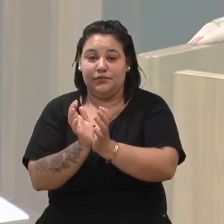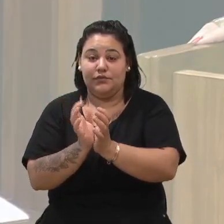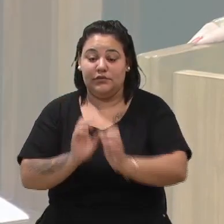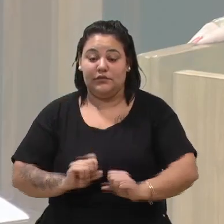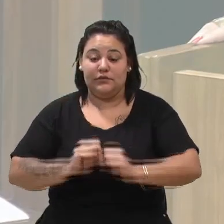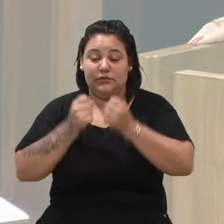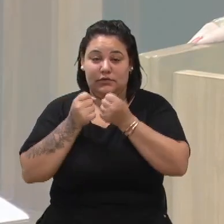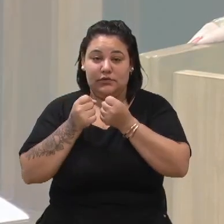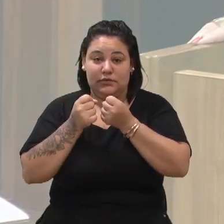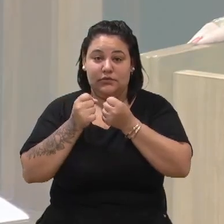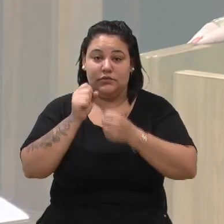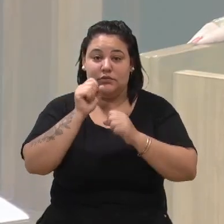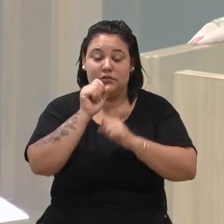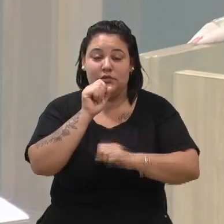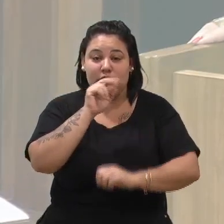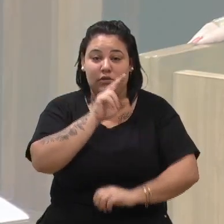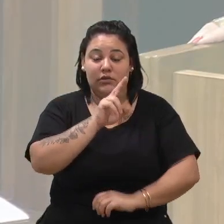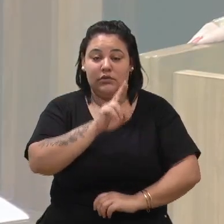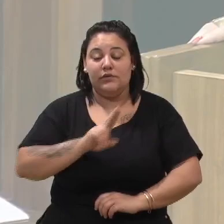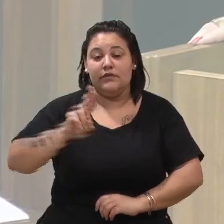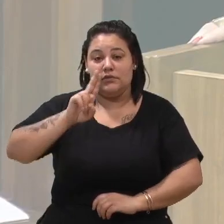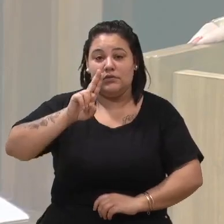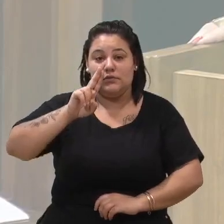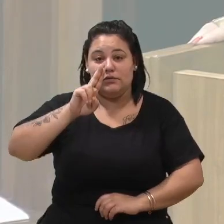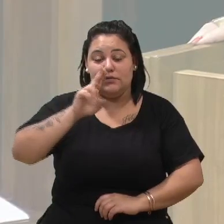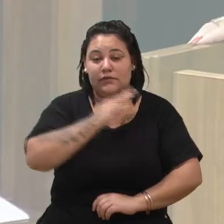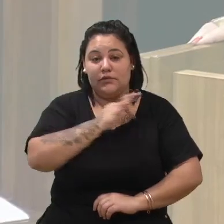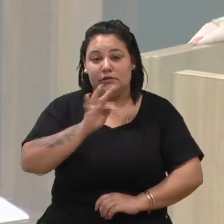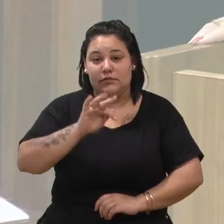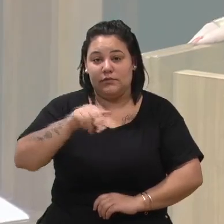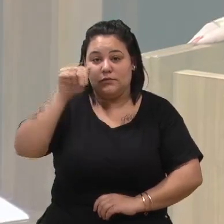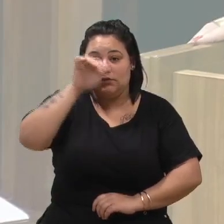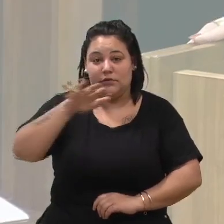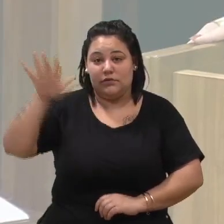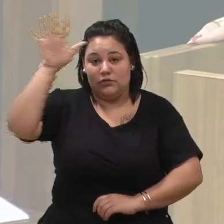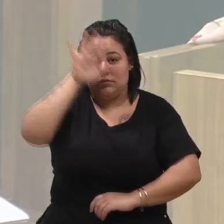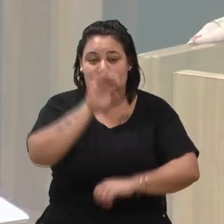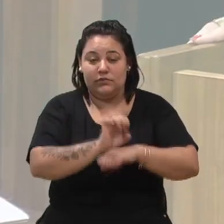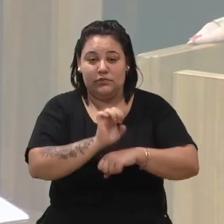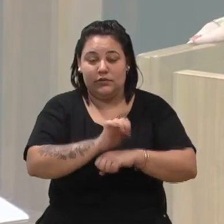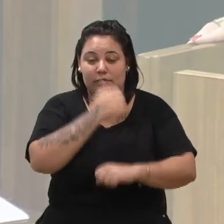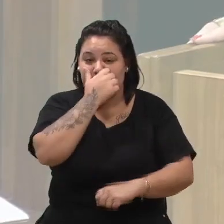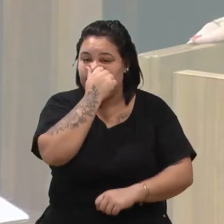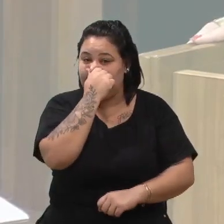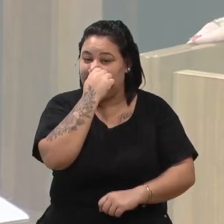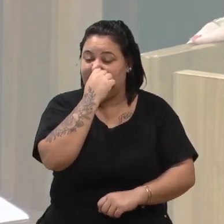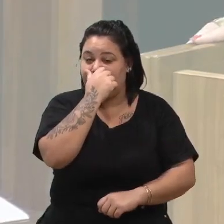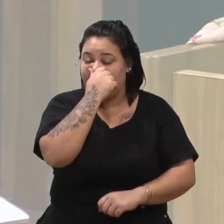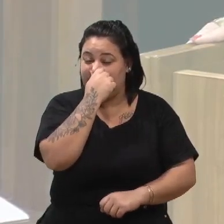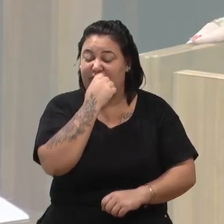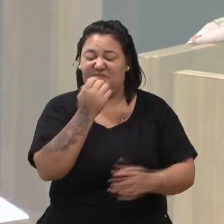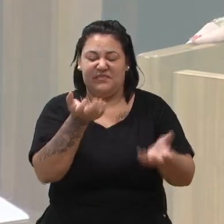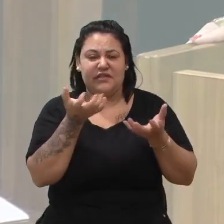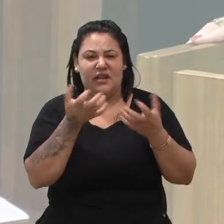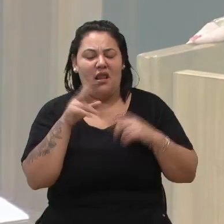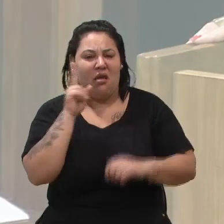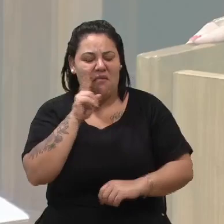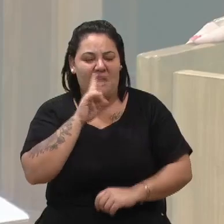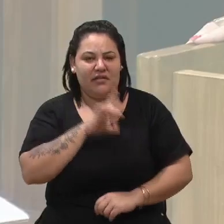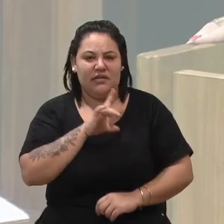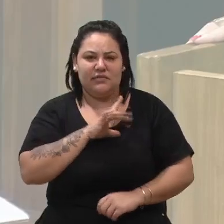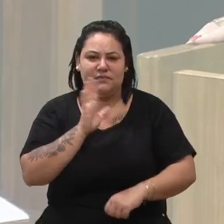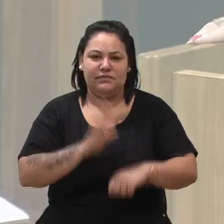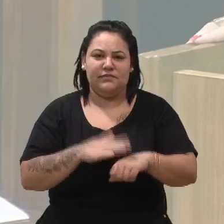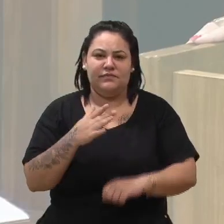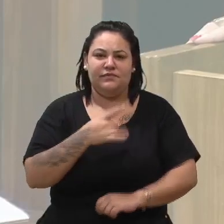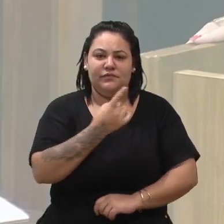região nordeste do estado. Lembrando que a região Nordeste ela tem mais de 1 milhão, cerca de